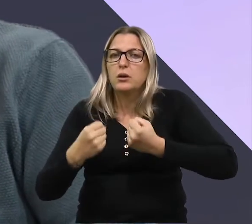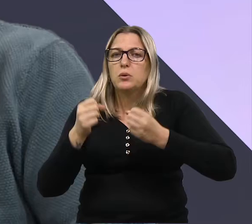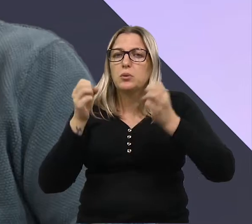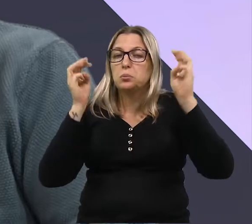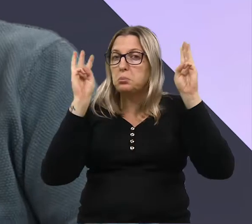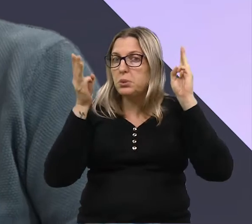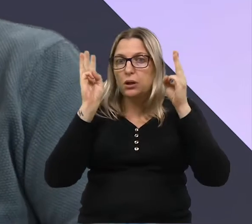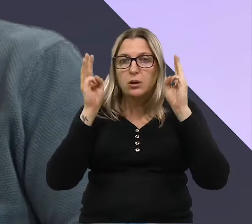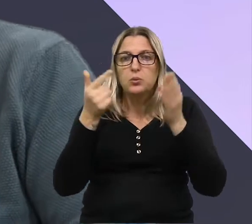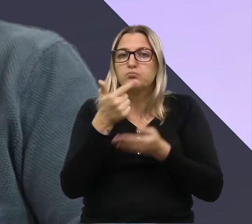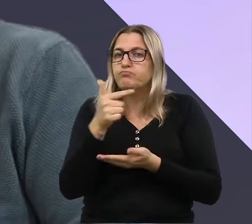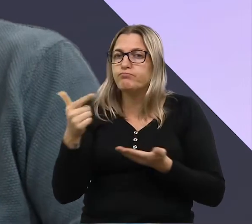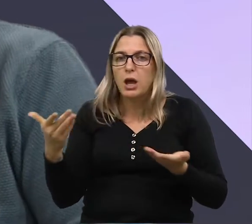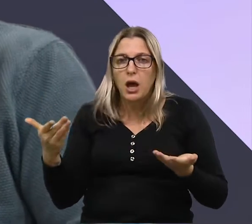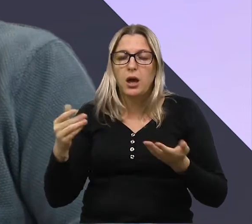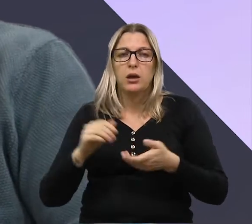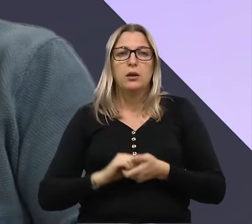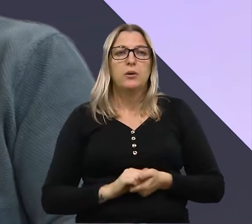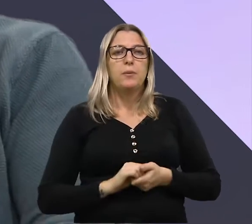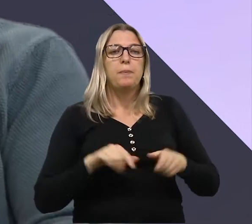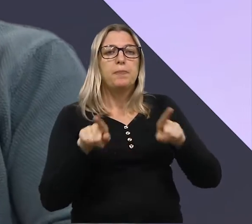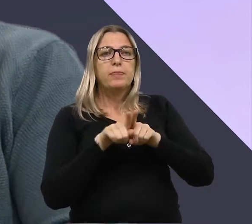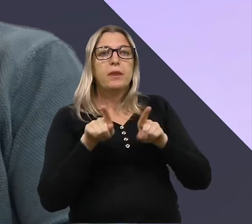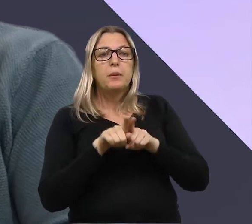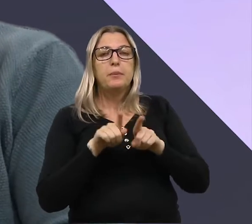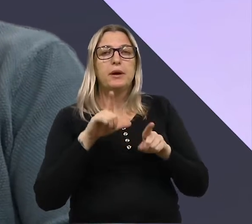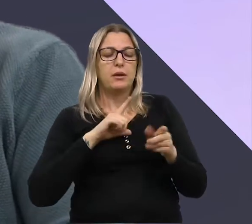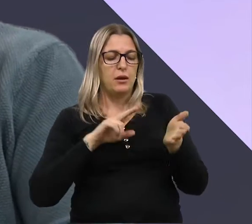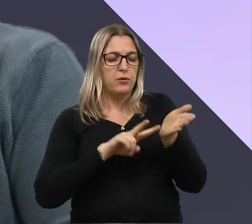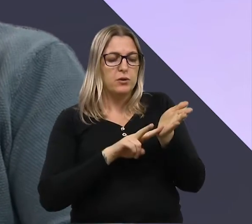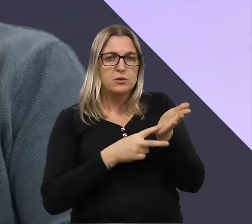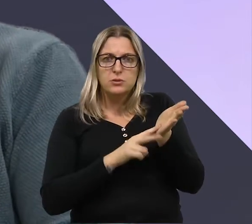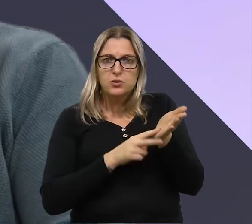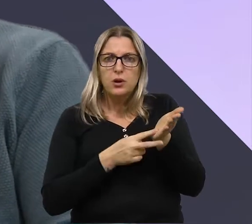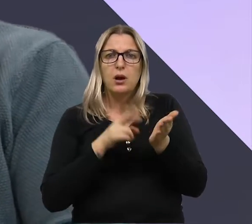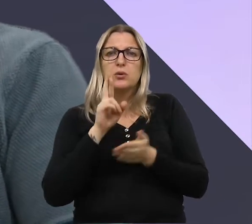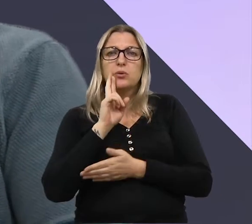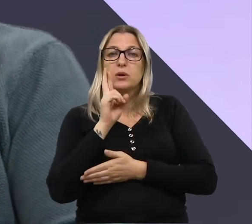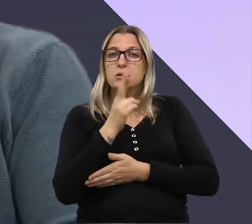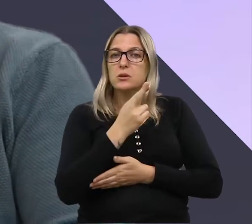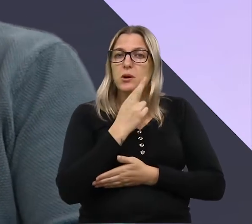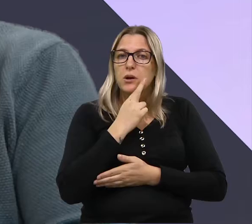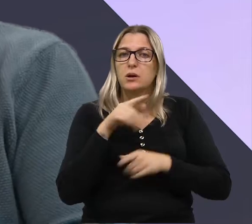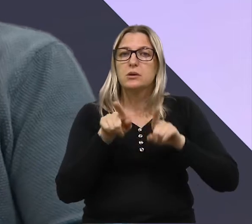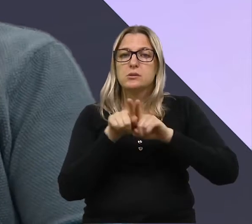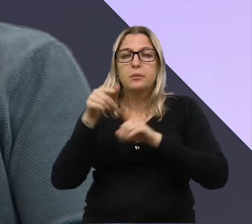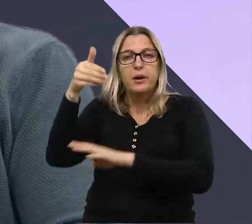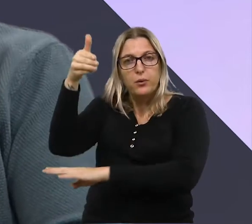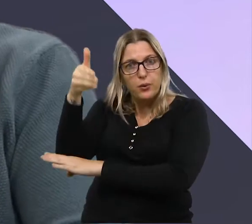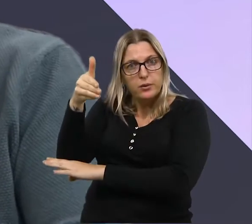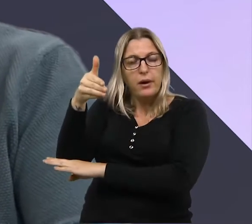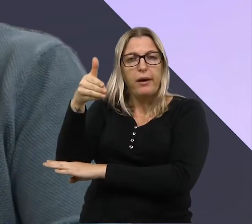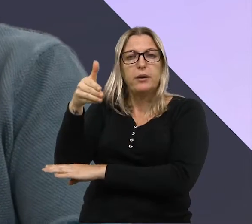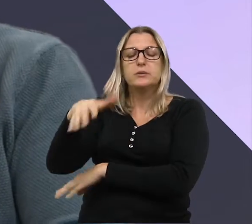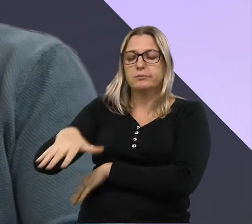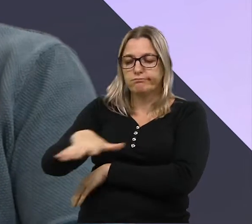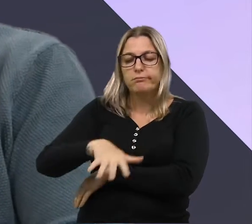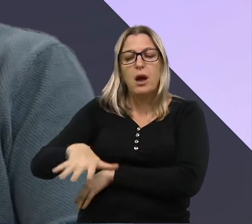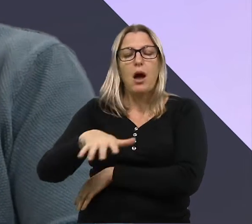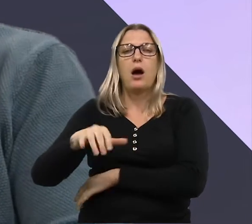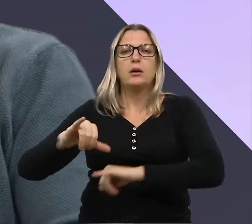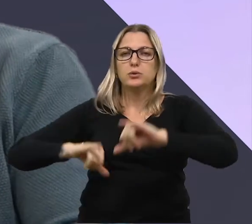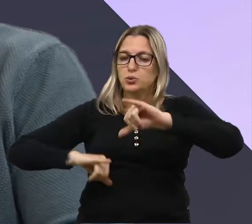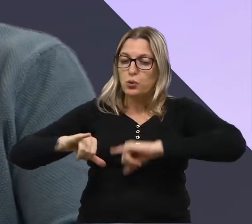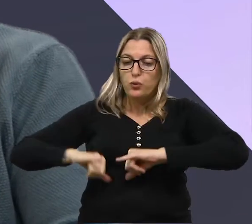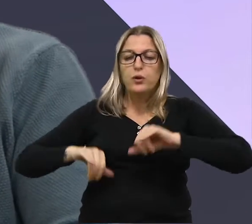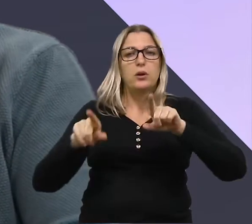havia essa necessidade outro exemplo recebemos lá o sindicato dos restaurantes também nos hotéis uma grande dificuldade foi o segmento que